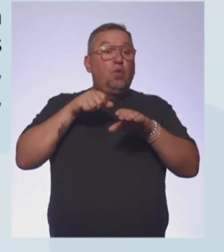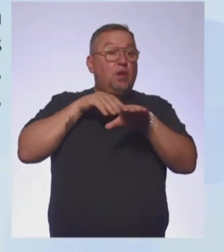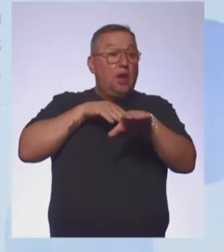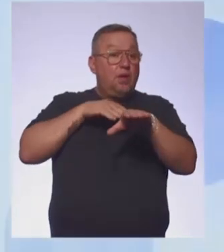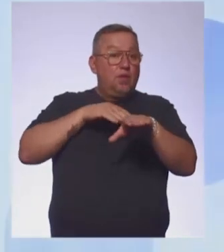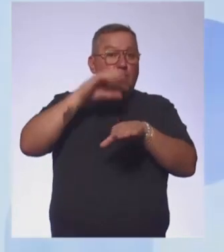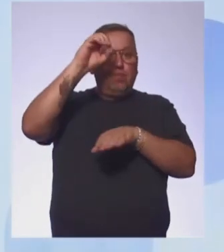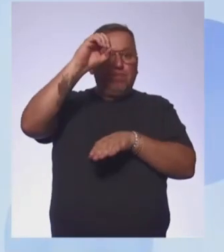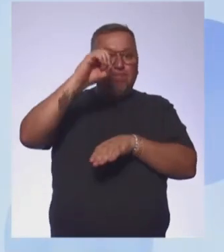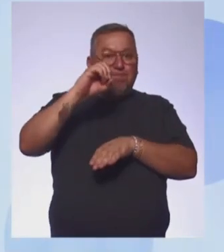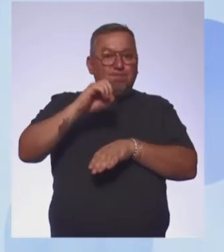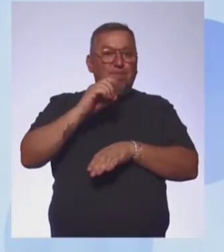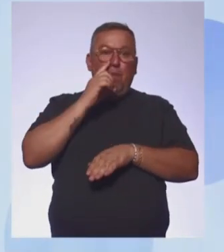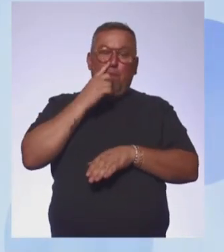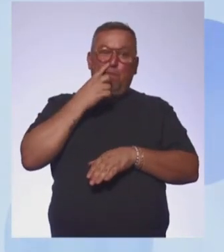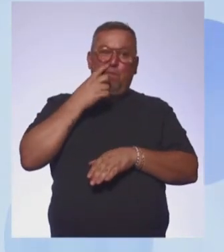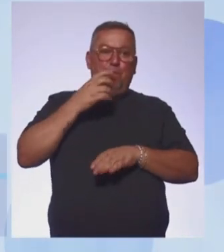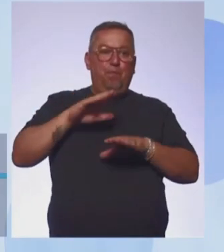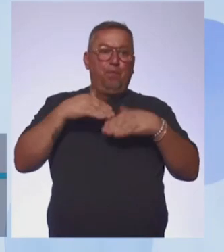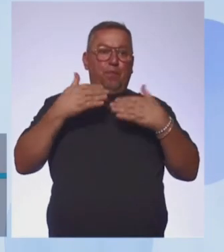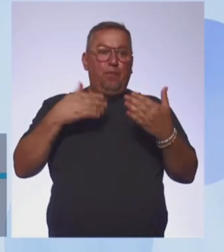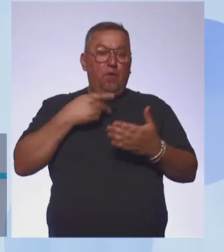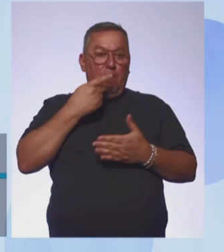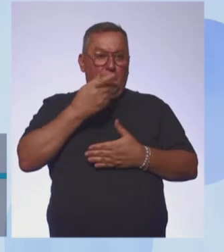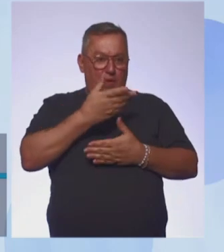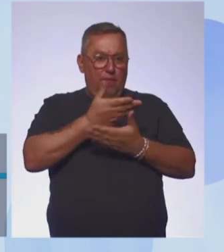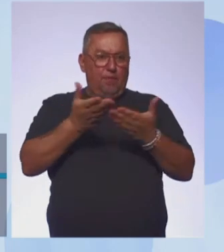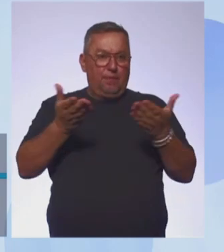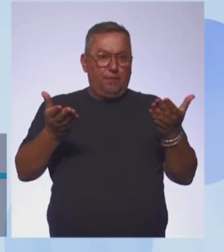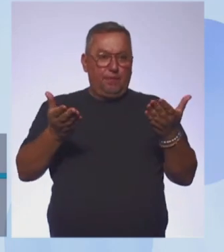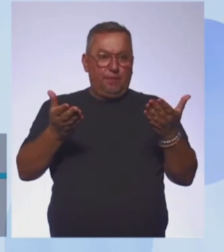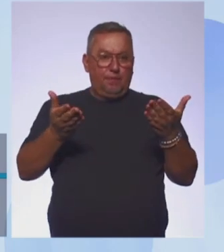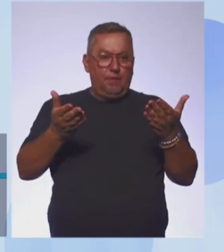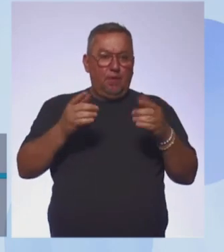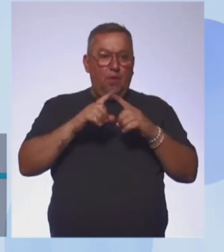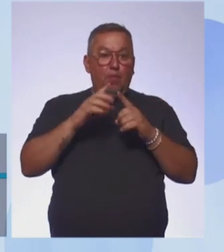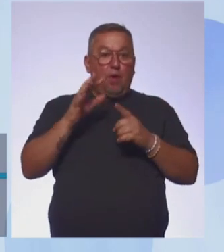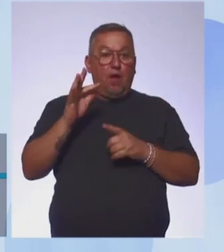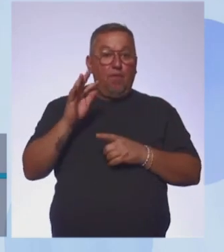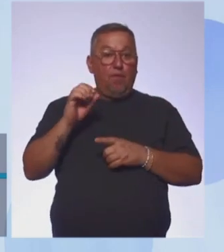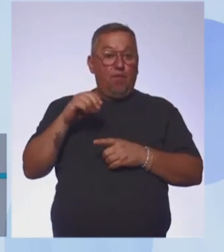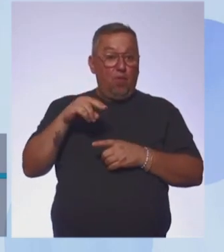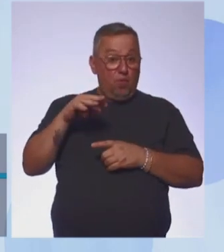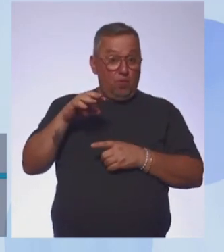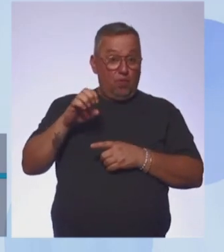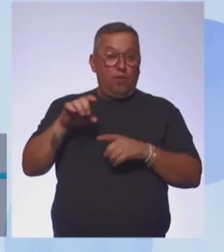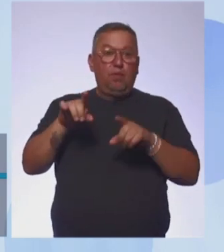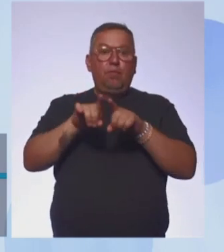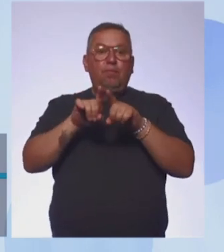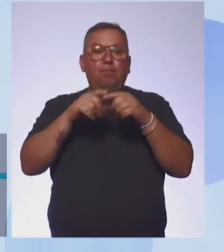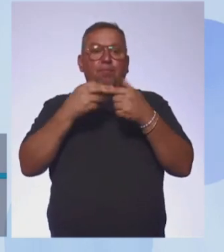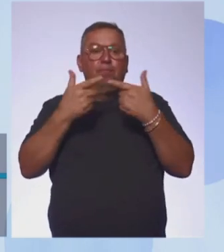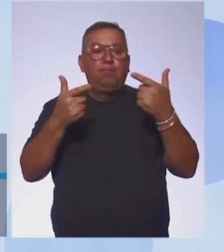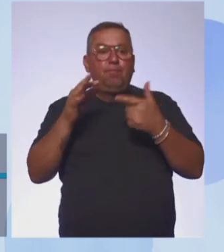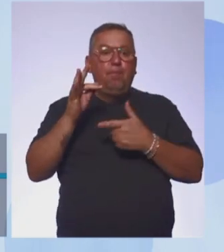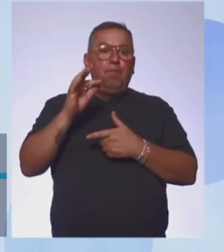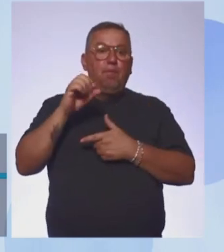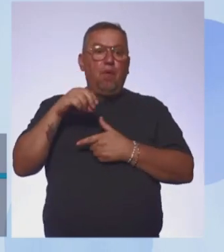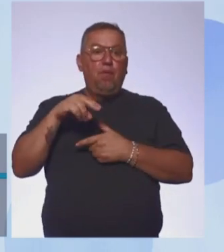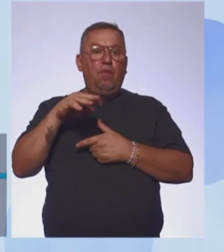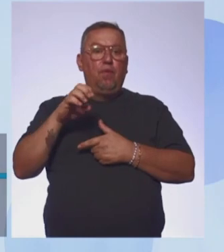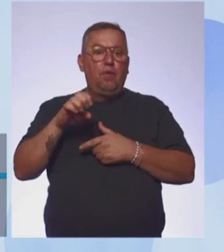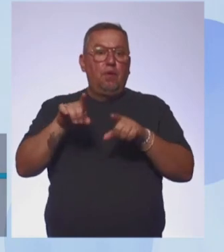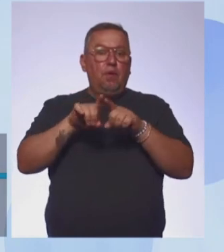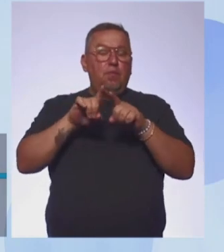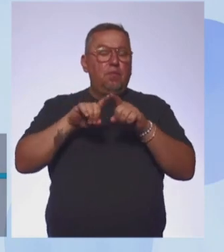exemplo. Então, quando eu chamei a atenção de vocês para a fonte, né, e para a cor da fonte,